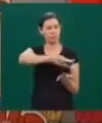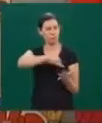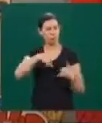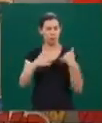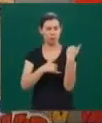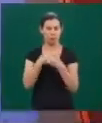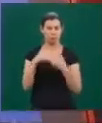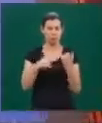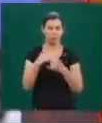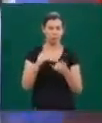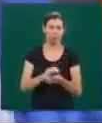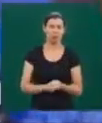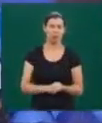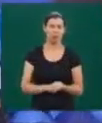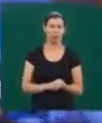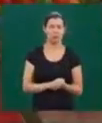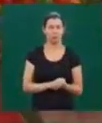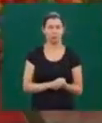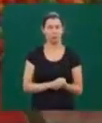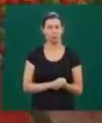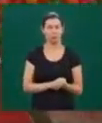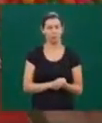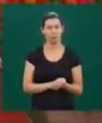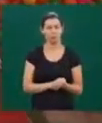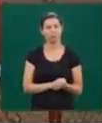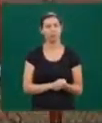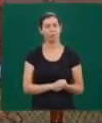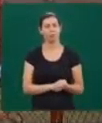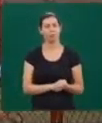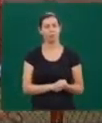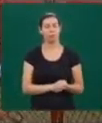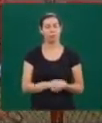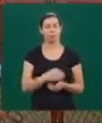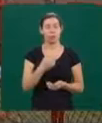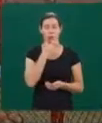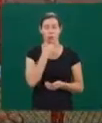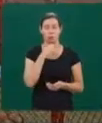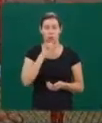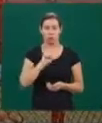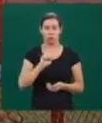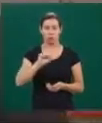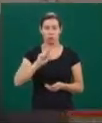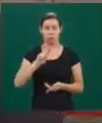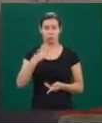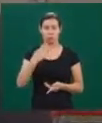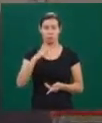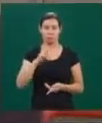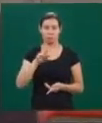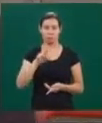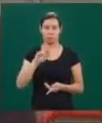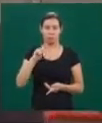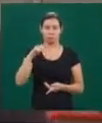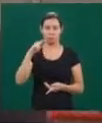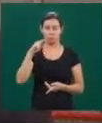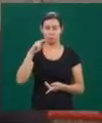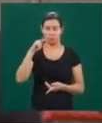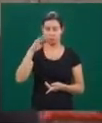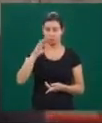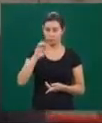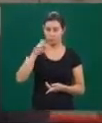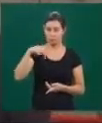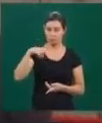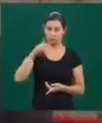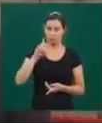giromaster, escalada, tobogã e, claro, a piscina de bolinhas. O superintendente deste shopping conta que a data do Dia das Crianças é uma das